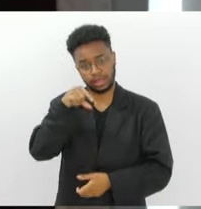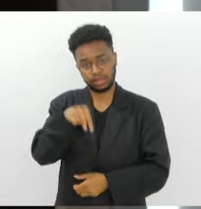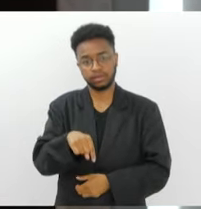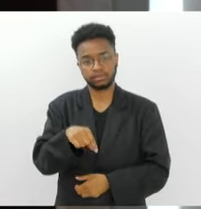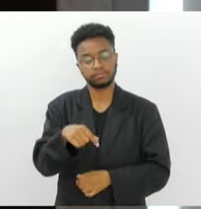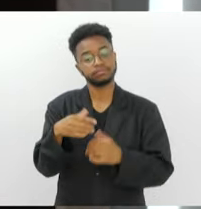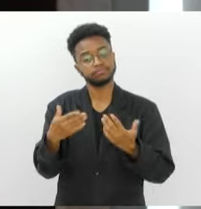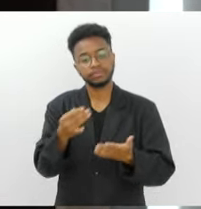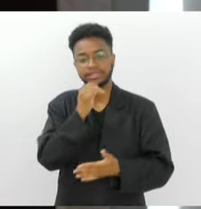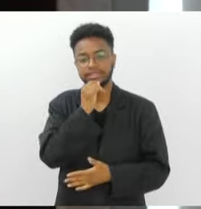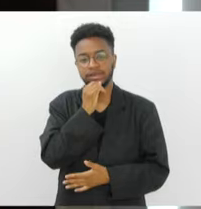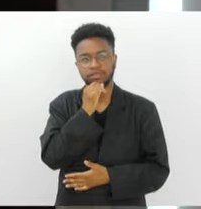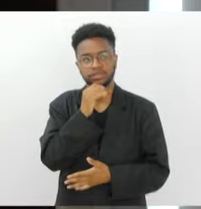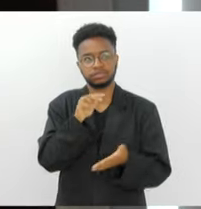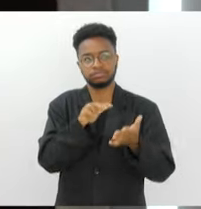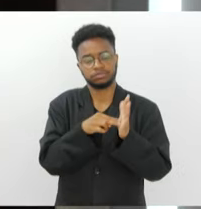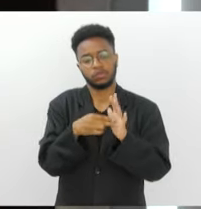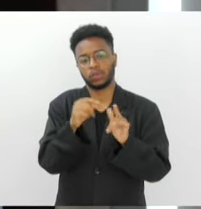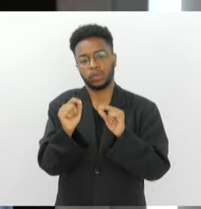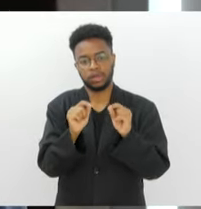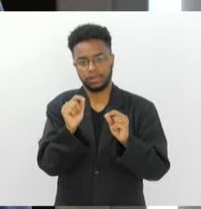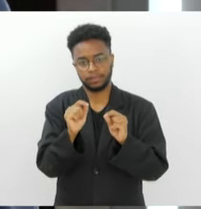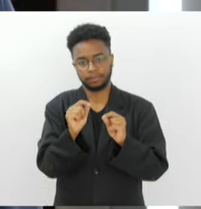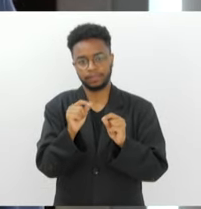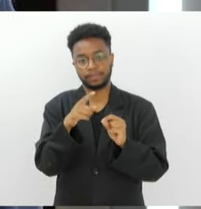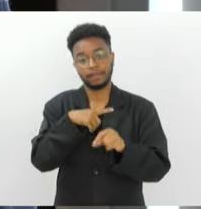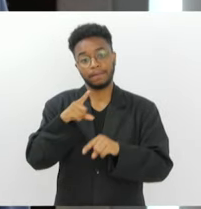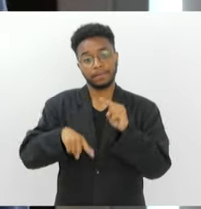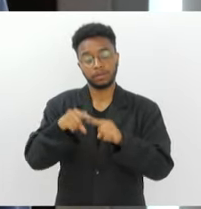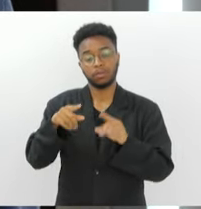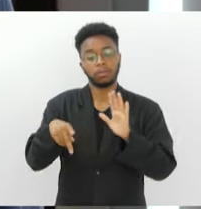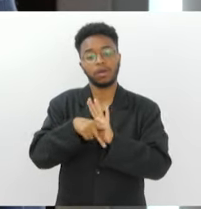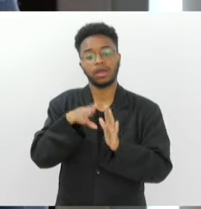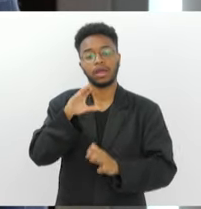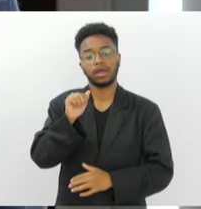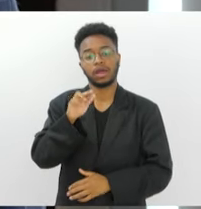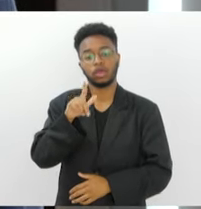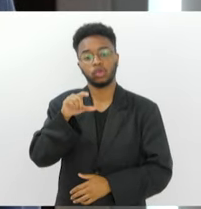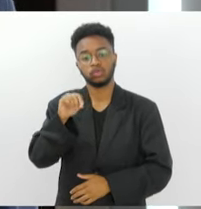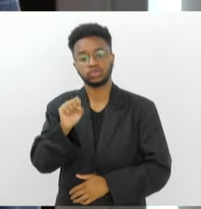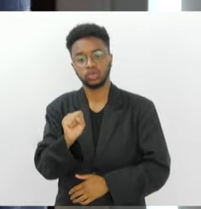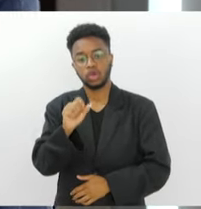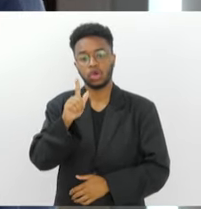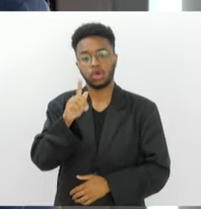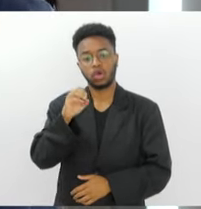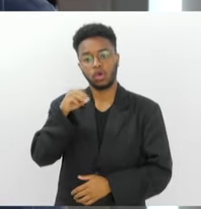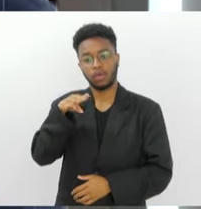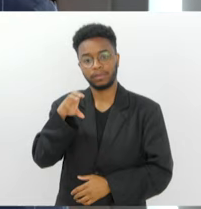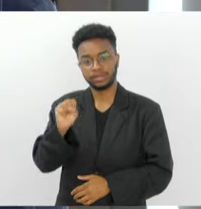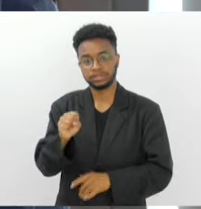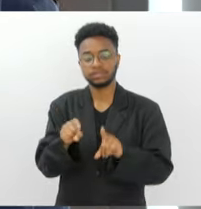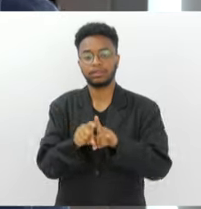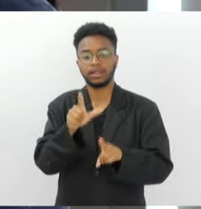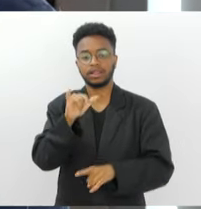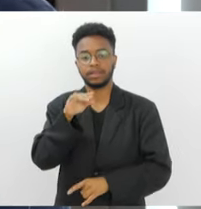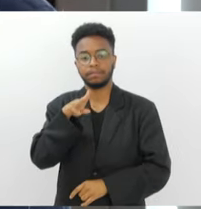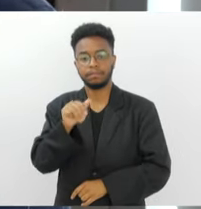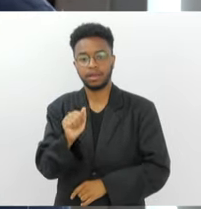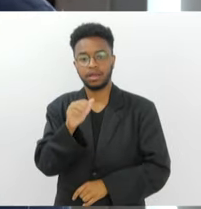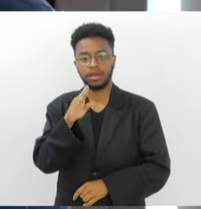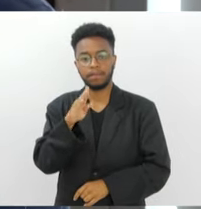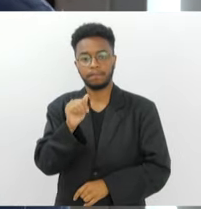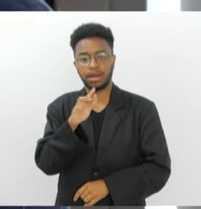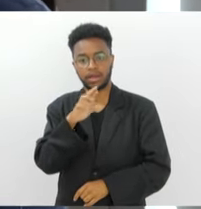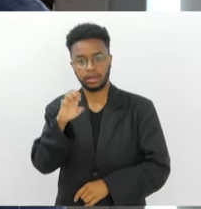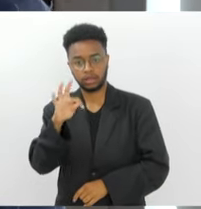por exemplo, em que consiste isso? O acervo de Carlos Gomes, o compositor do Guarani, Lima Barreto, cuja obra